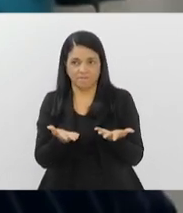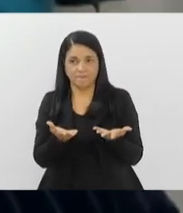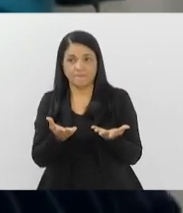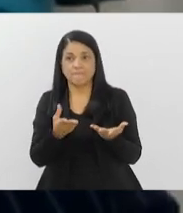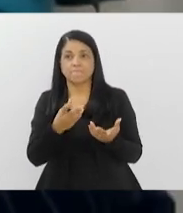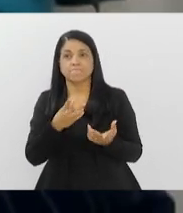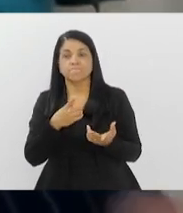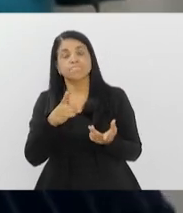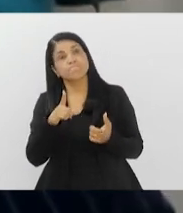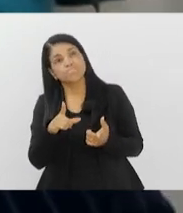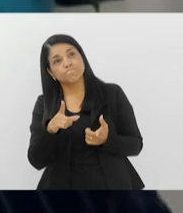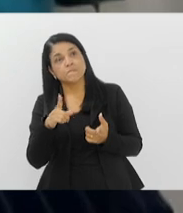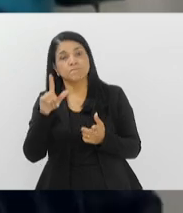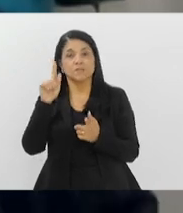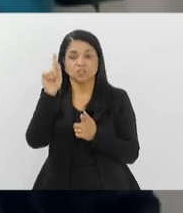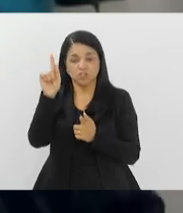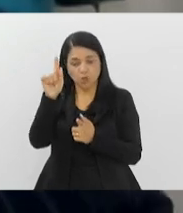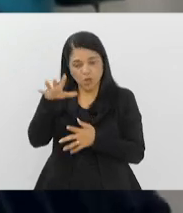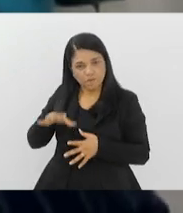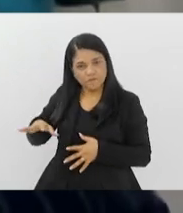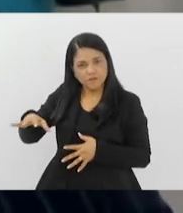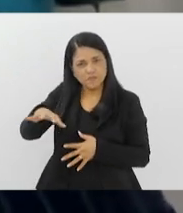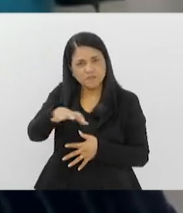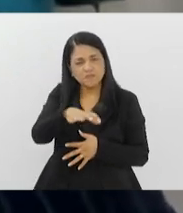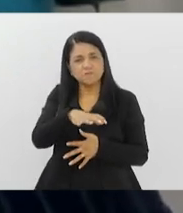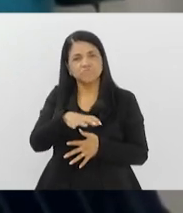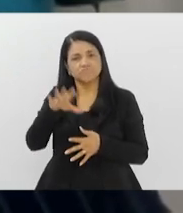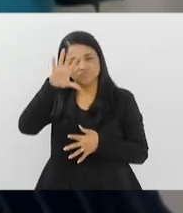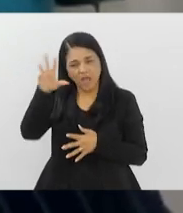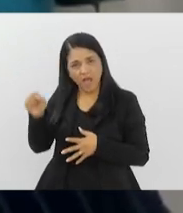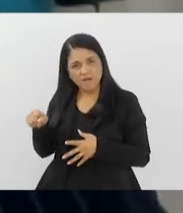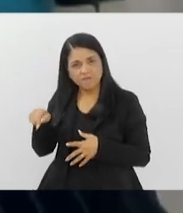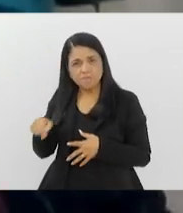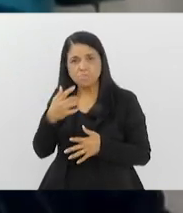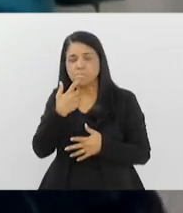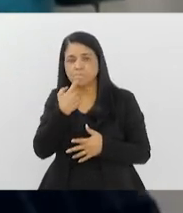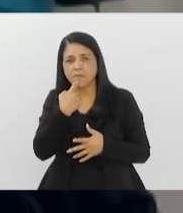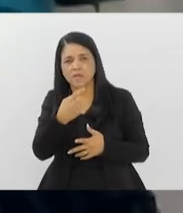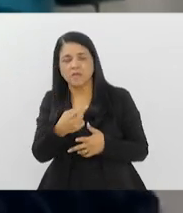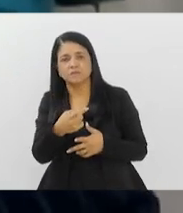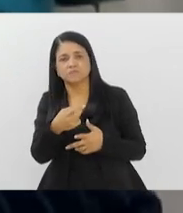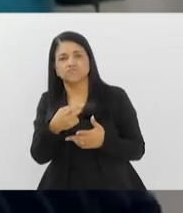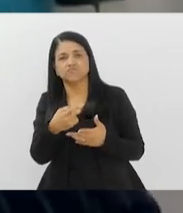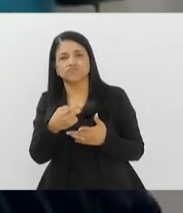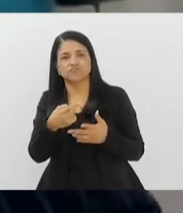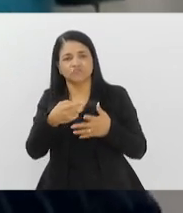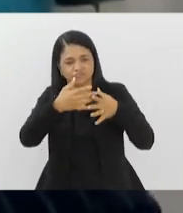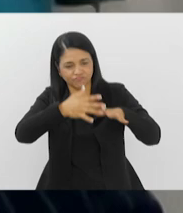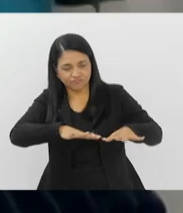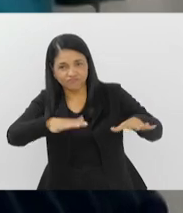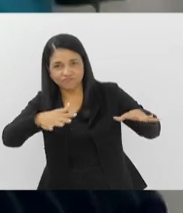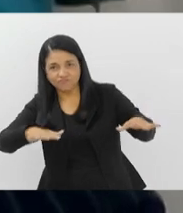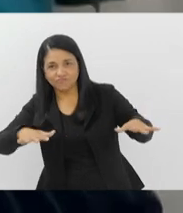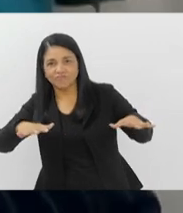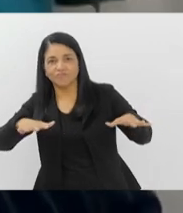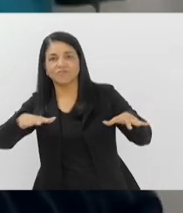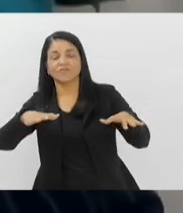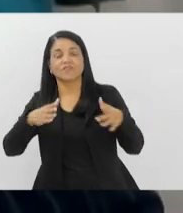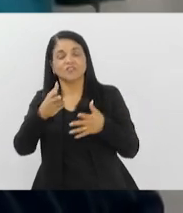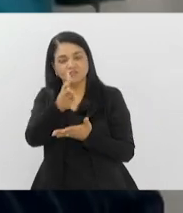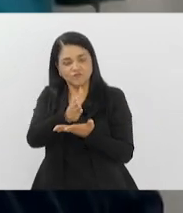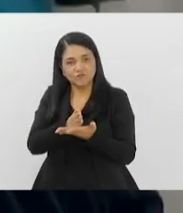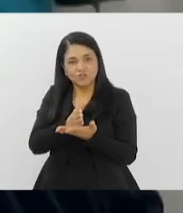Não sei se é pela geografia de estarmos aqui muito próximos, apenas com o Oceano Atlântico a dividir-nos com o